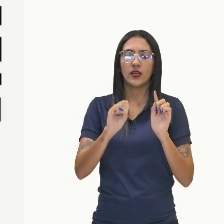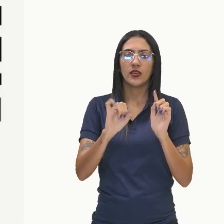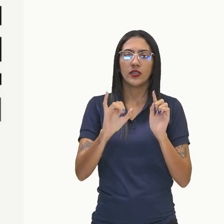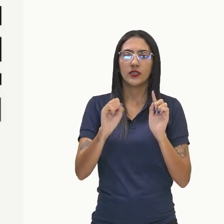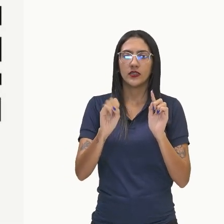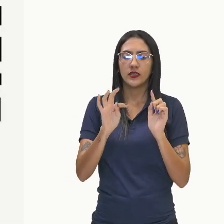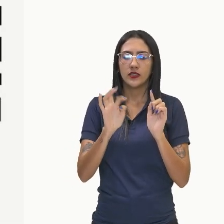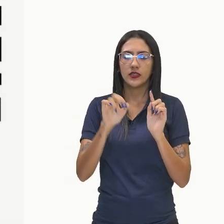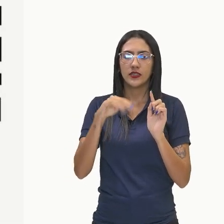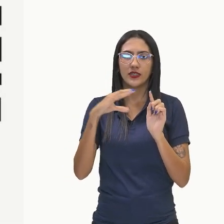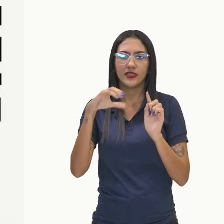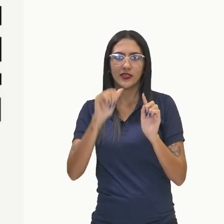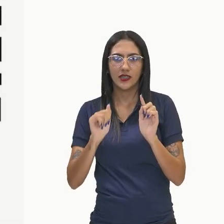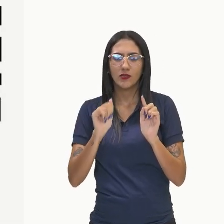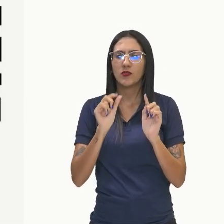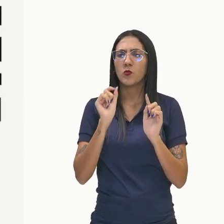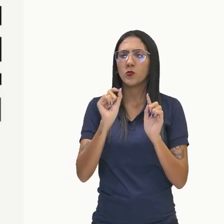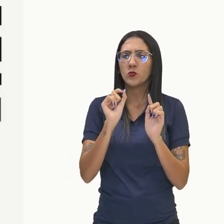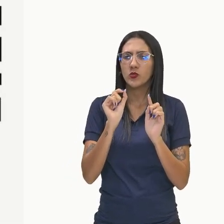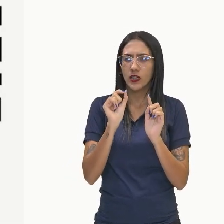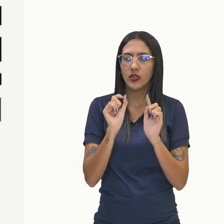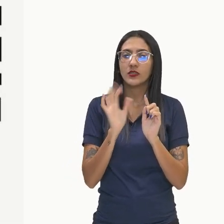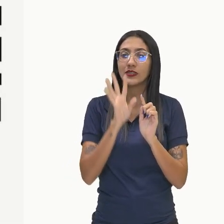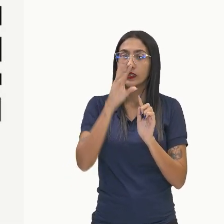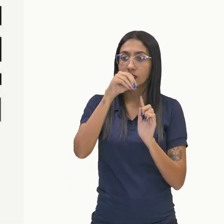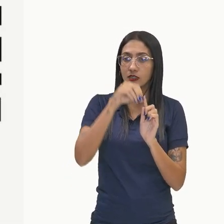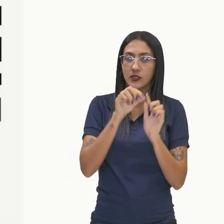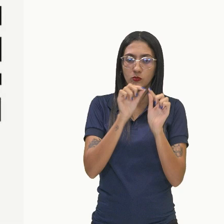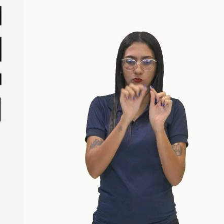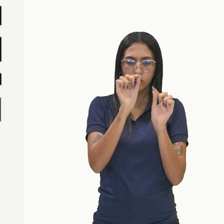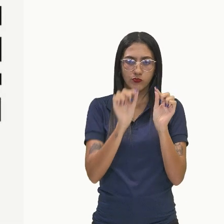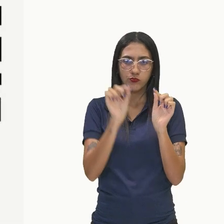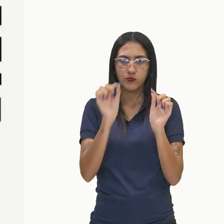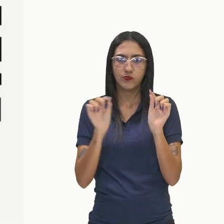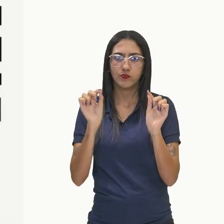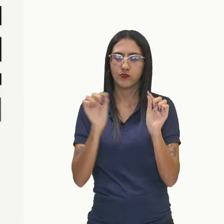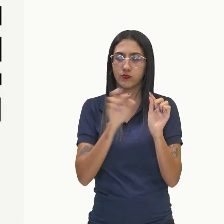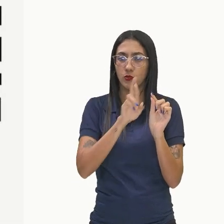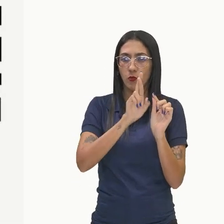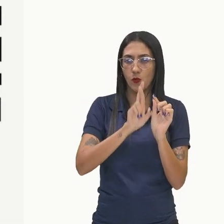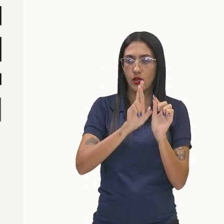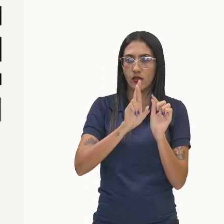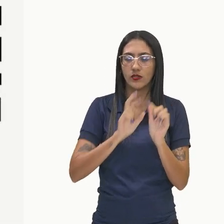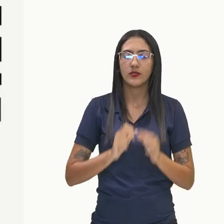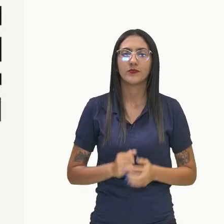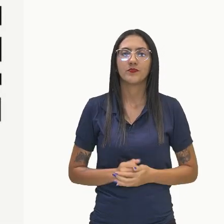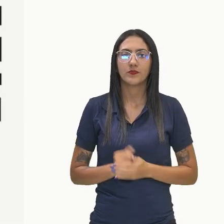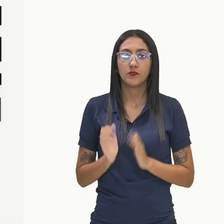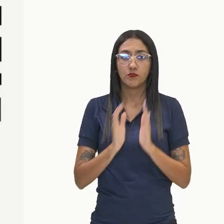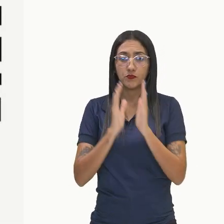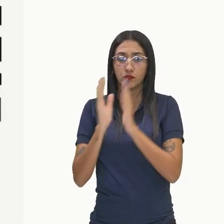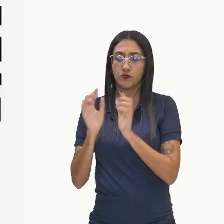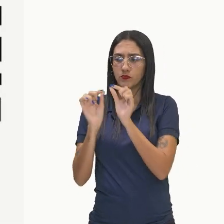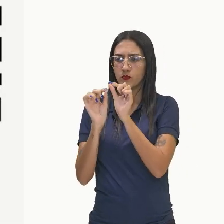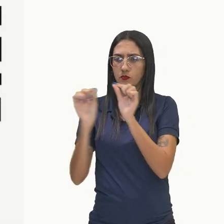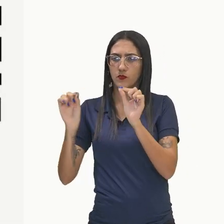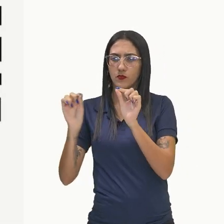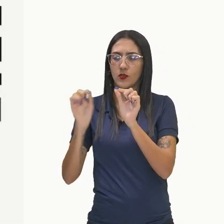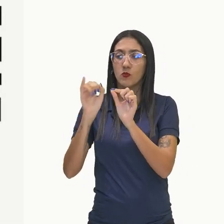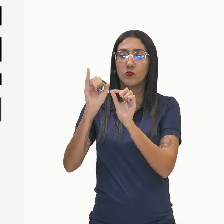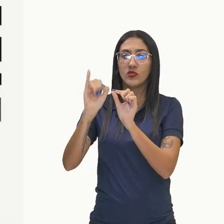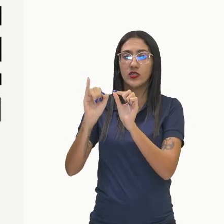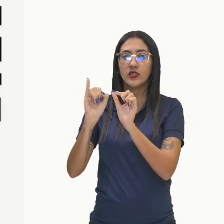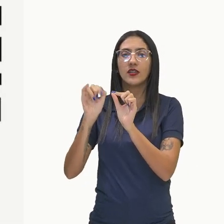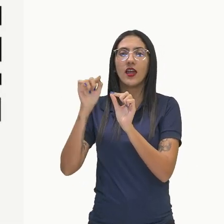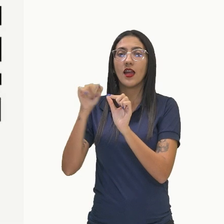real, eles vão possuir uma resistência interna R'. E nós temos aqui a intensidade da corrente elétrica